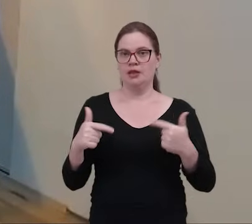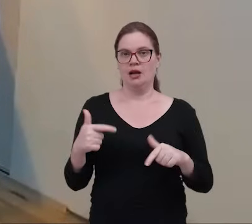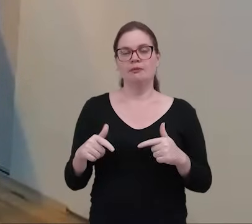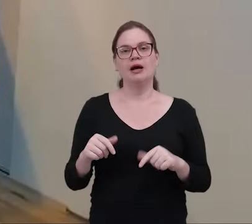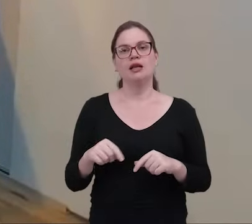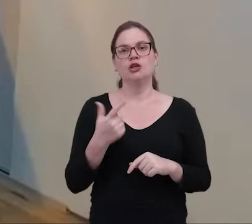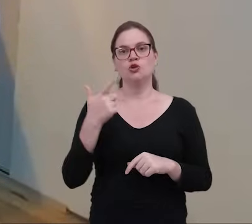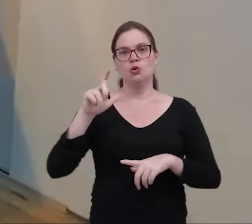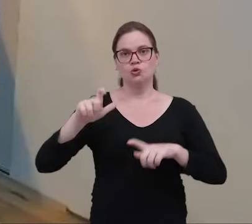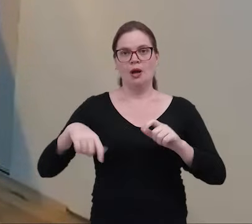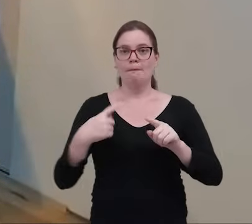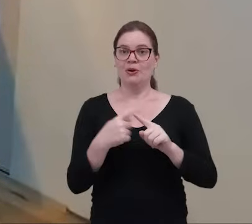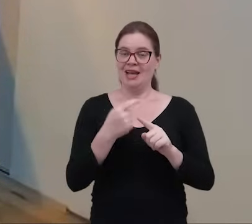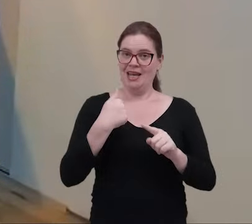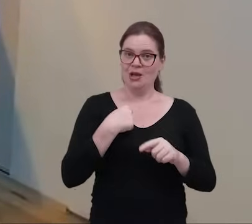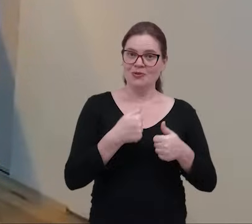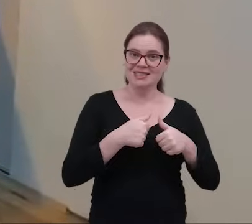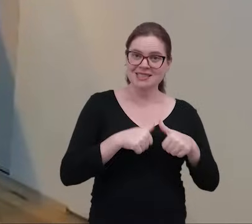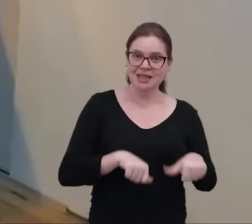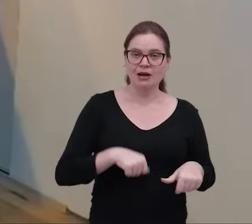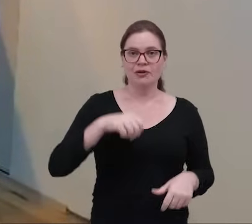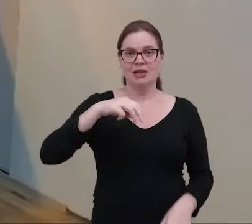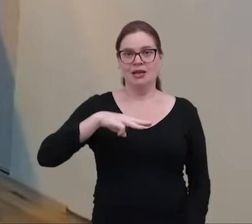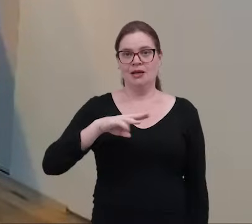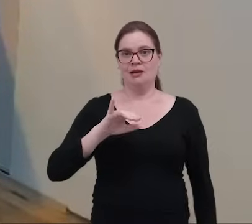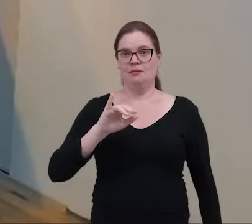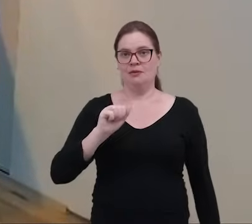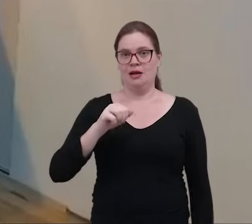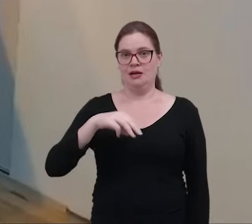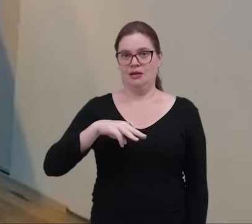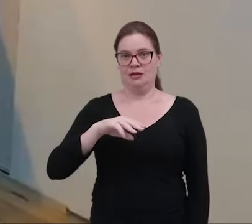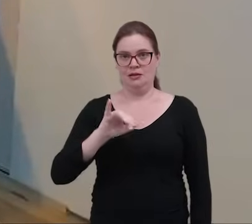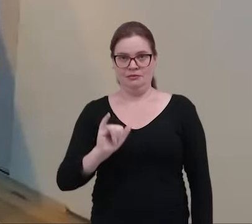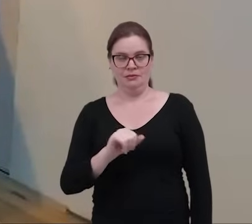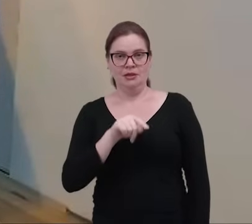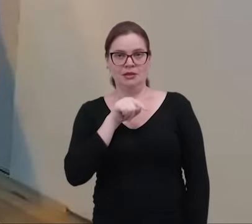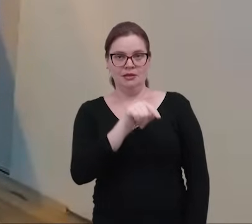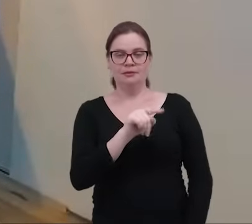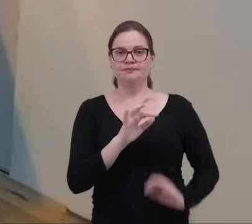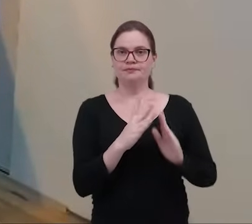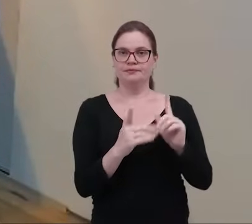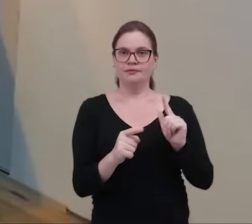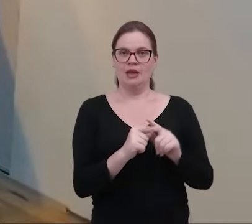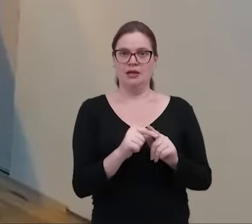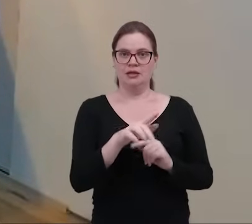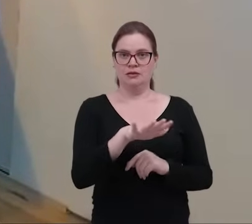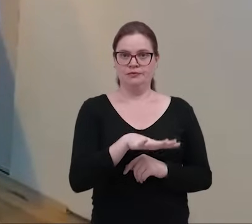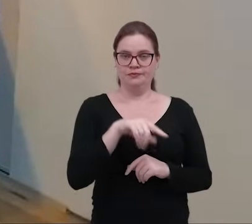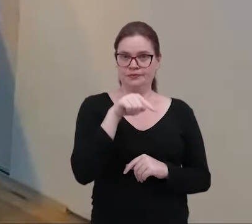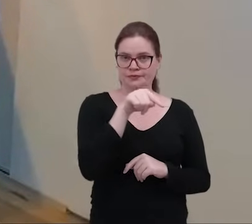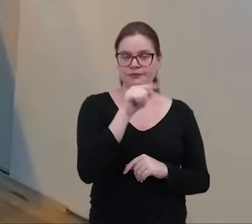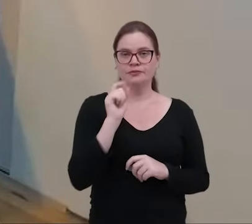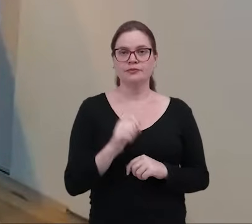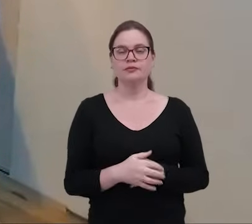fui trabalhar em Miami, e estava lá na igreja de Hallandale, ali na região de